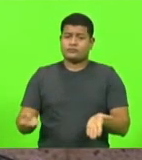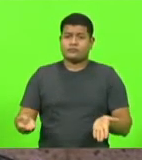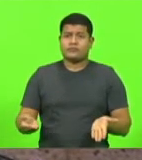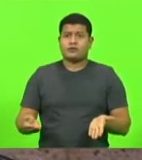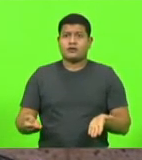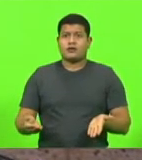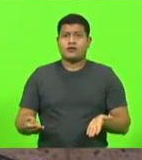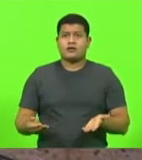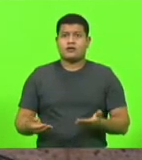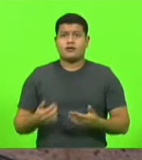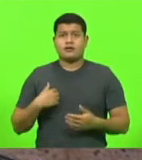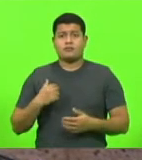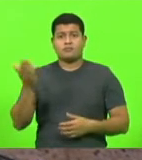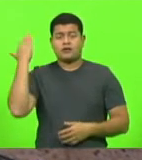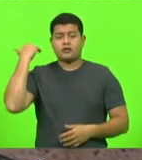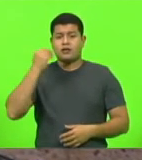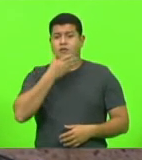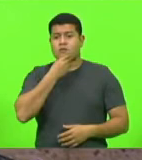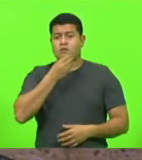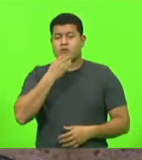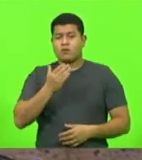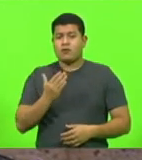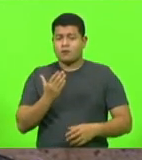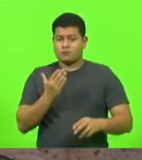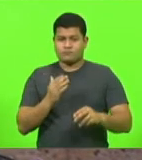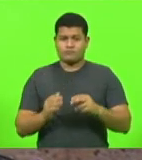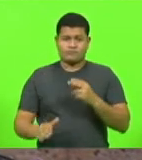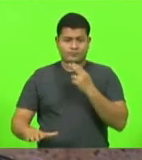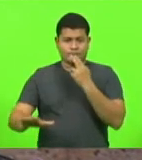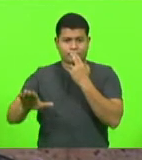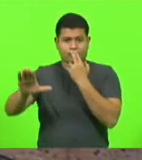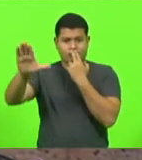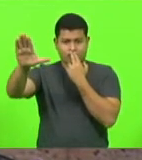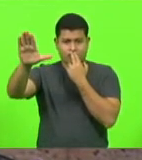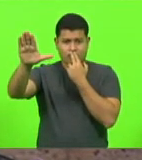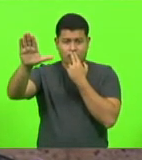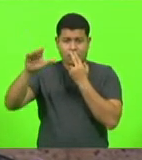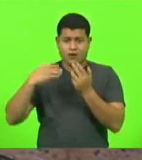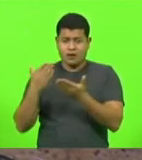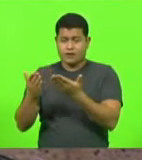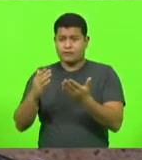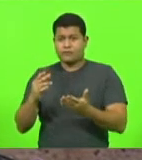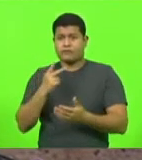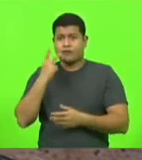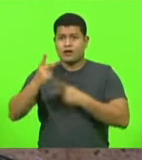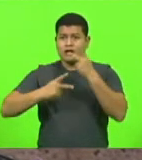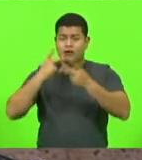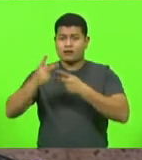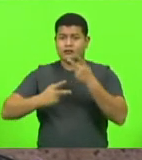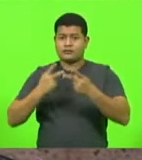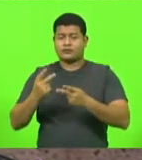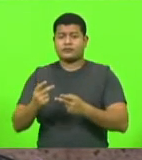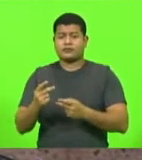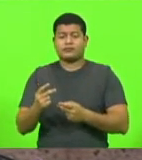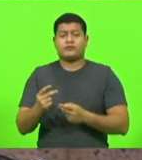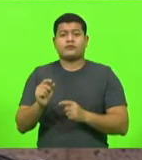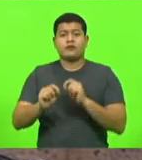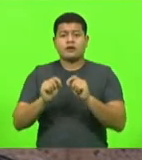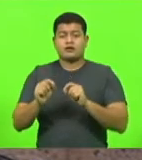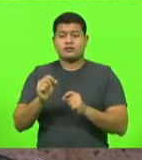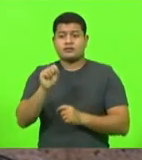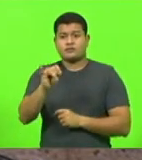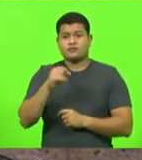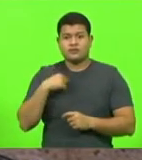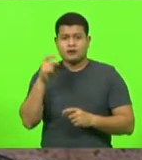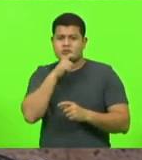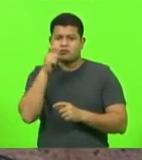próprio Hitler, né, e outros que defendiam uma mentira falada 1.000 vezes passa a ser verdade. Tá? Então, estão batendo essa